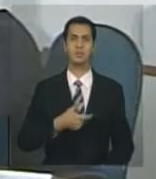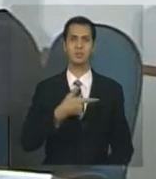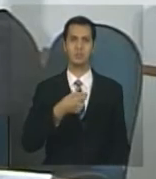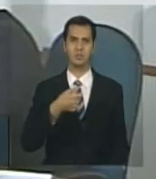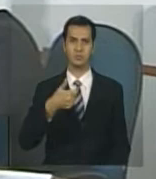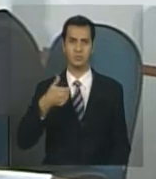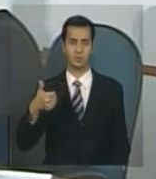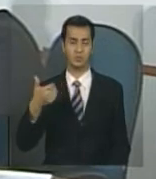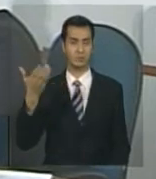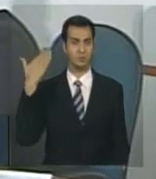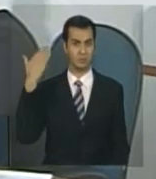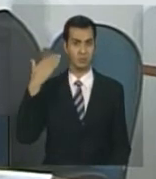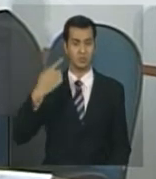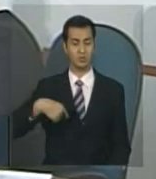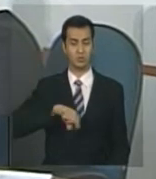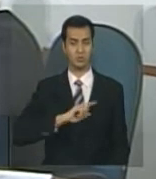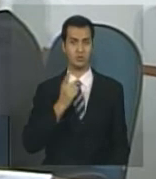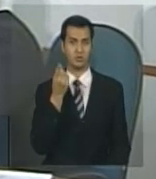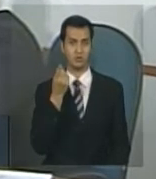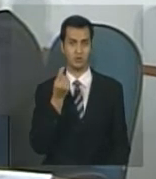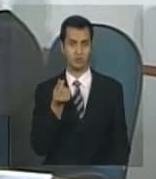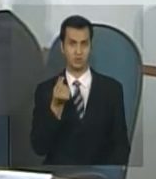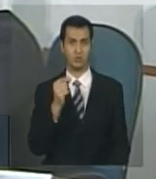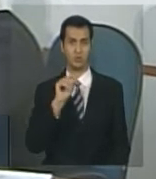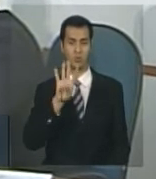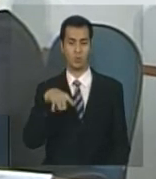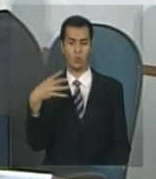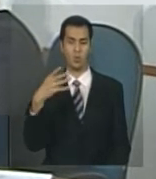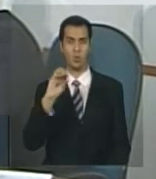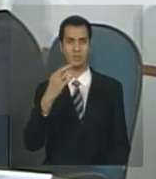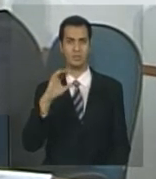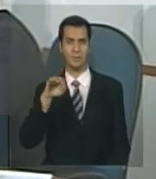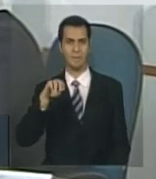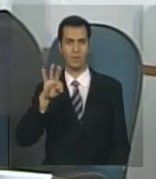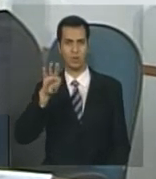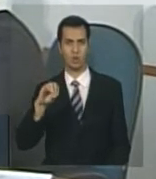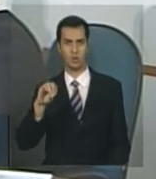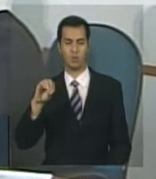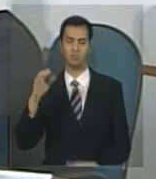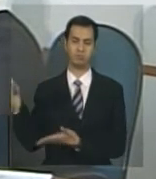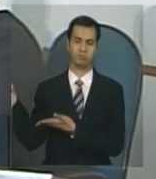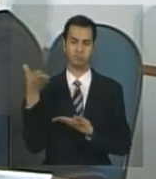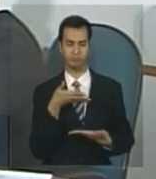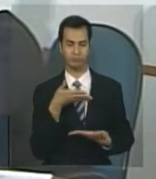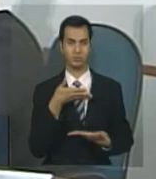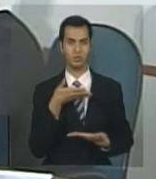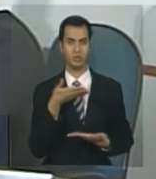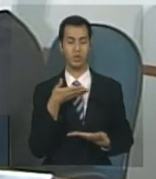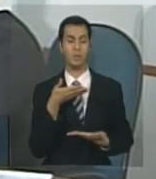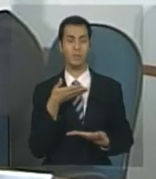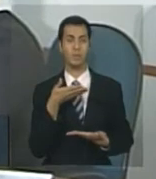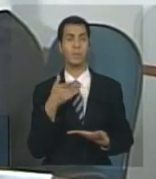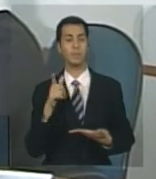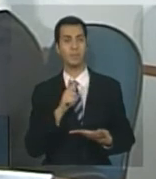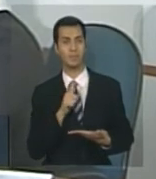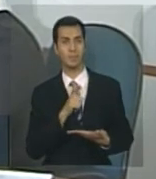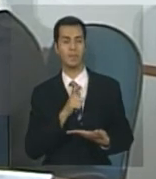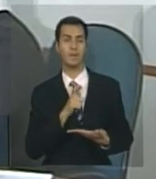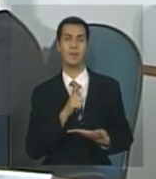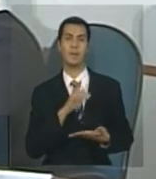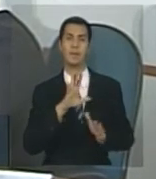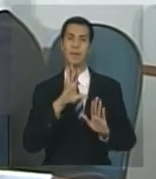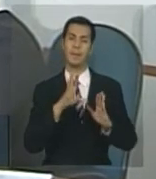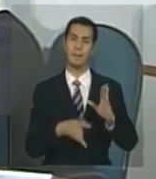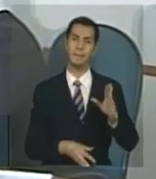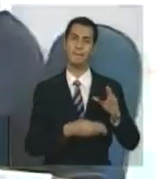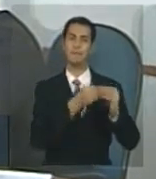recebeu quando chegamos aqui, através de duas rubricas, plano de trabalho ou de emendas parlamentares,